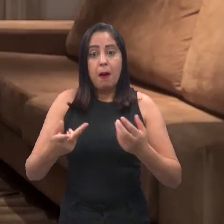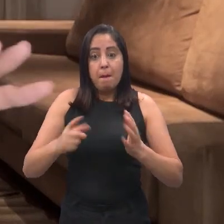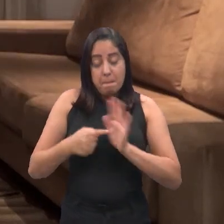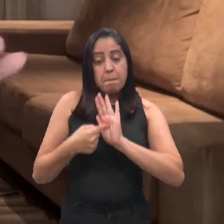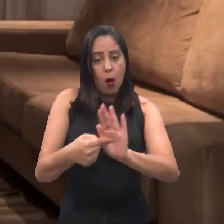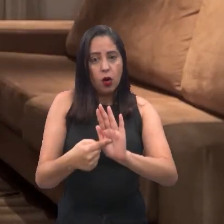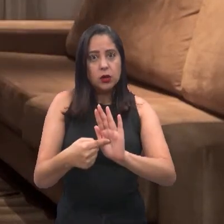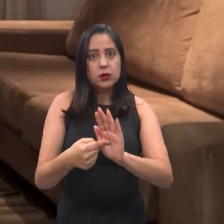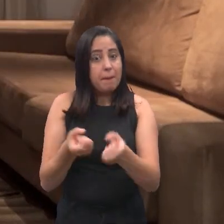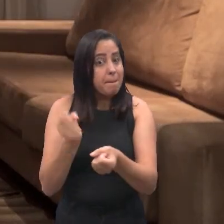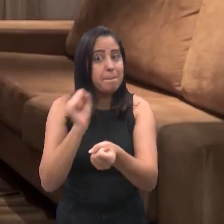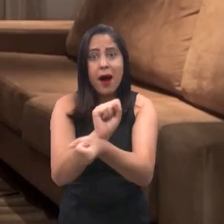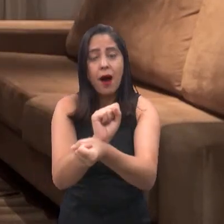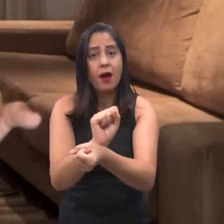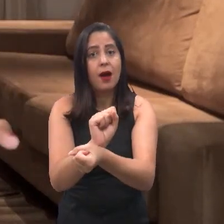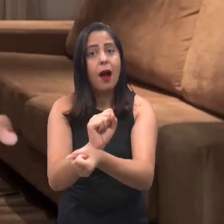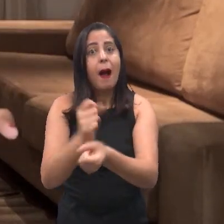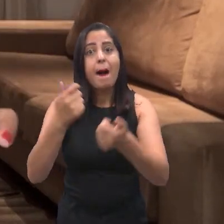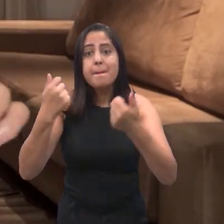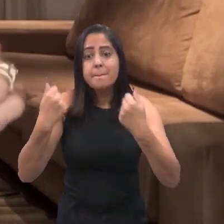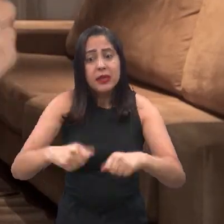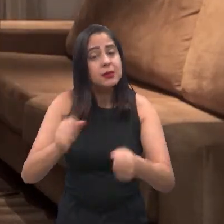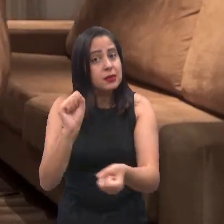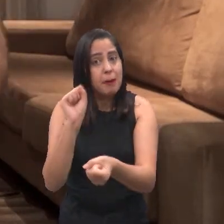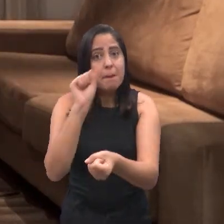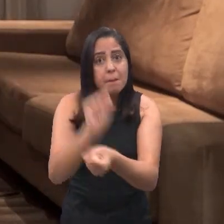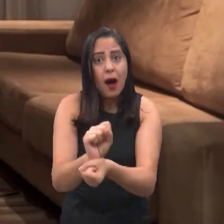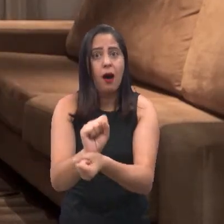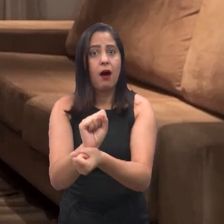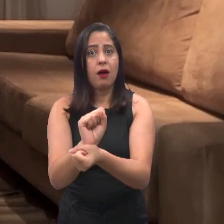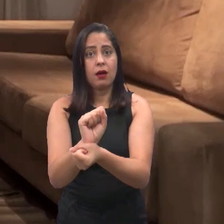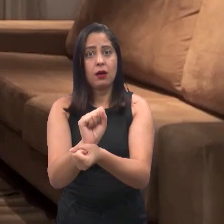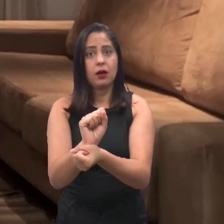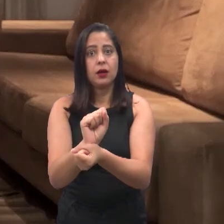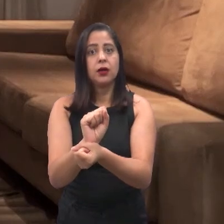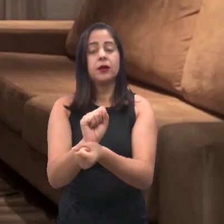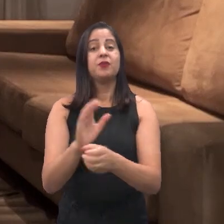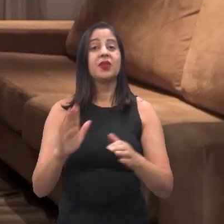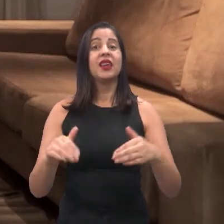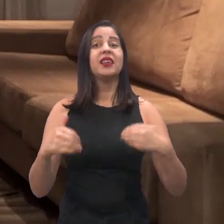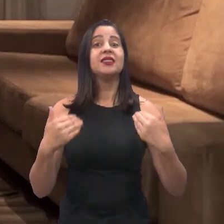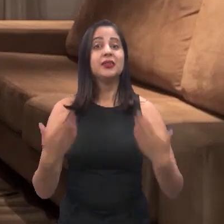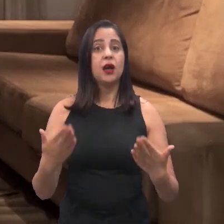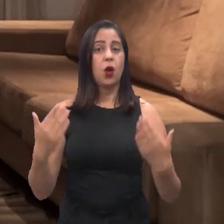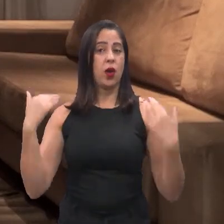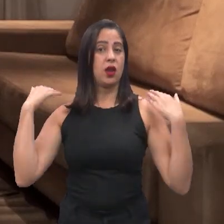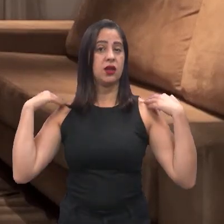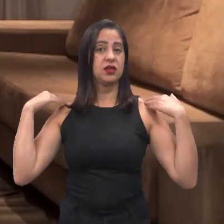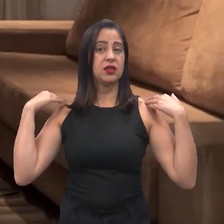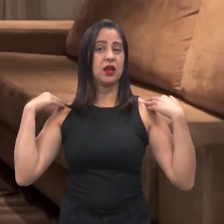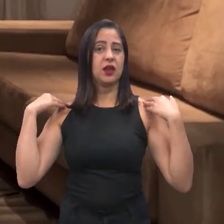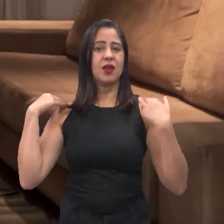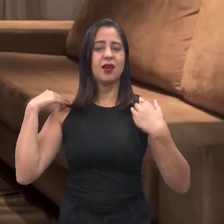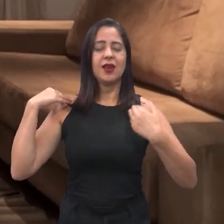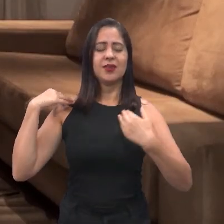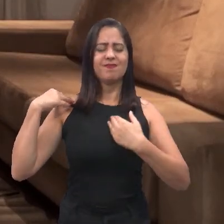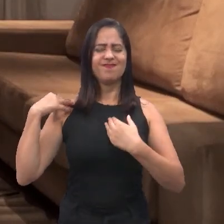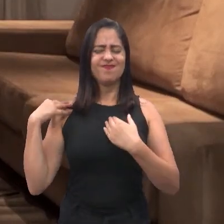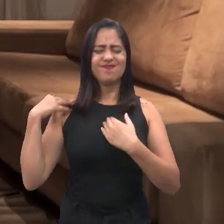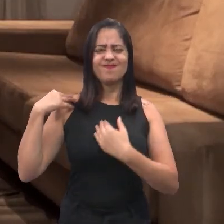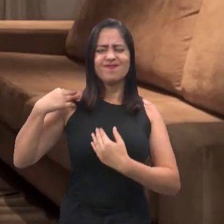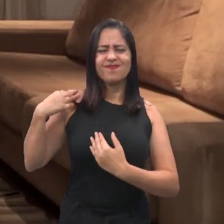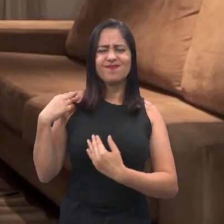dá mais, esse caminho que você está seguindo não dá mais. E aí, qual que é a simbologia de travar a escápula, que era toda semana?